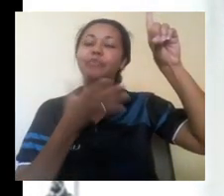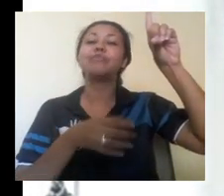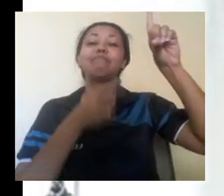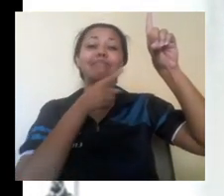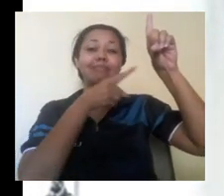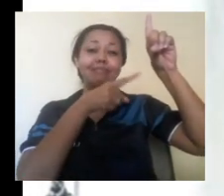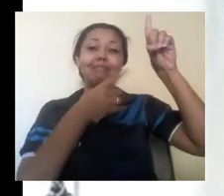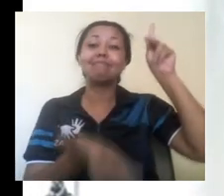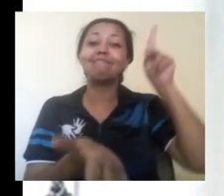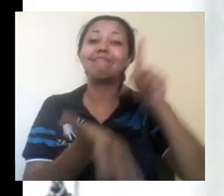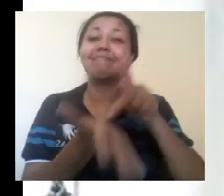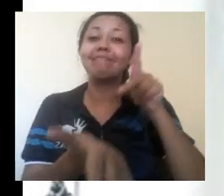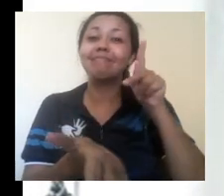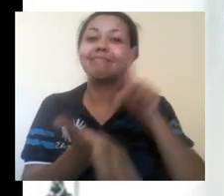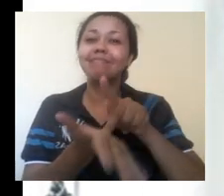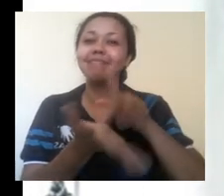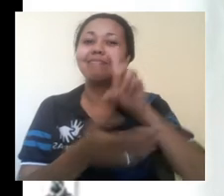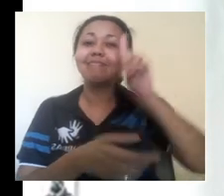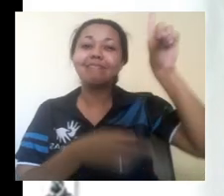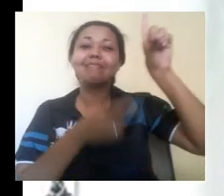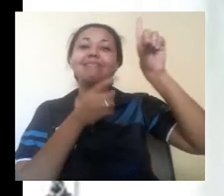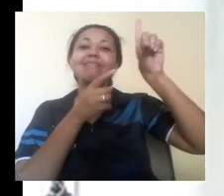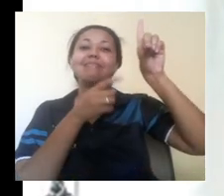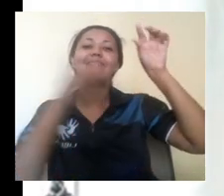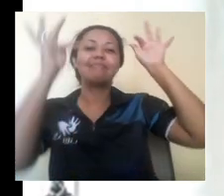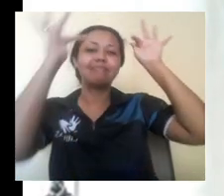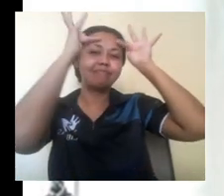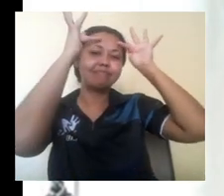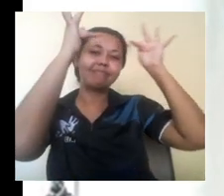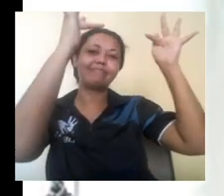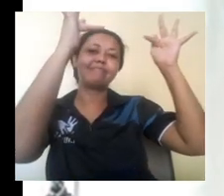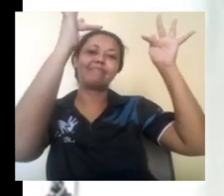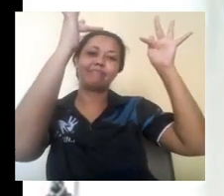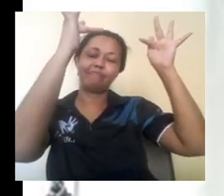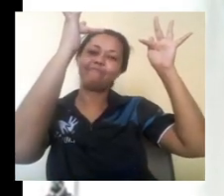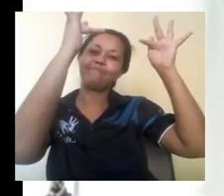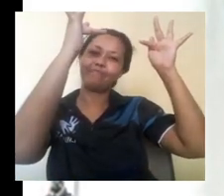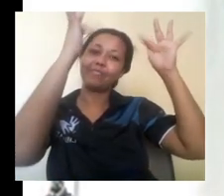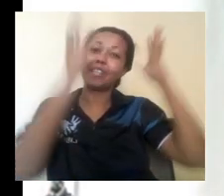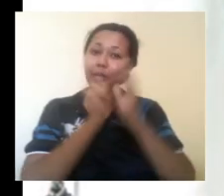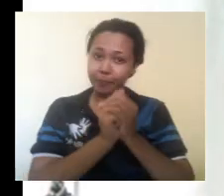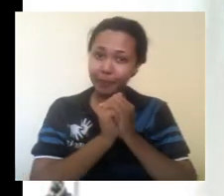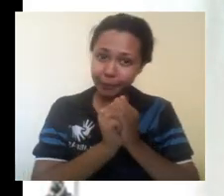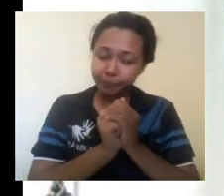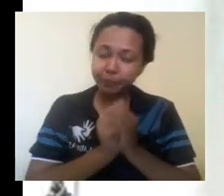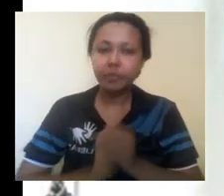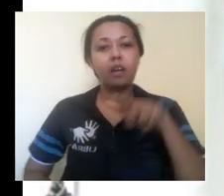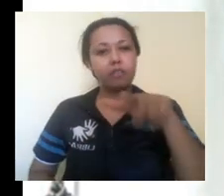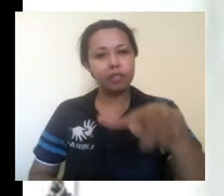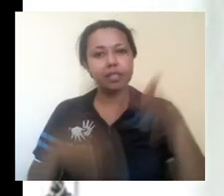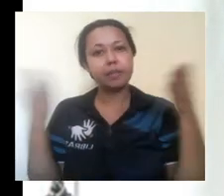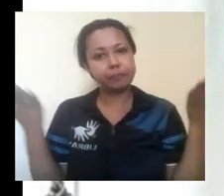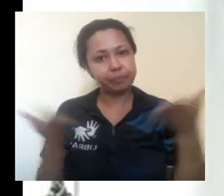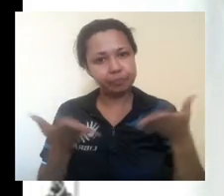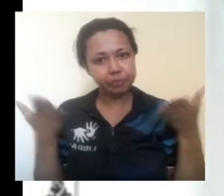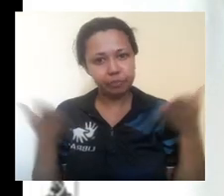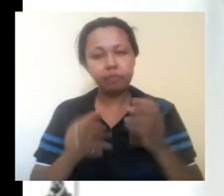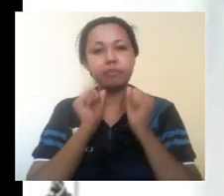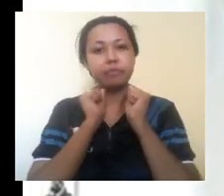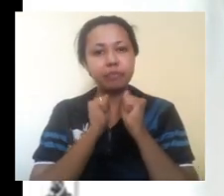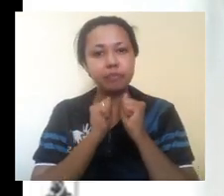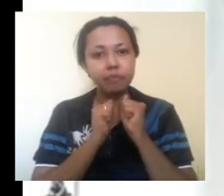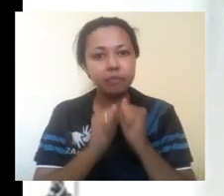de novo, e aí, se você sentir o desejo de repetir isso para o Senhor, preste atenção, é uma declaração profética e é algo